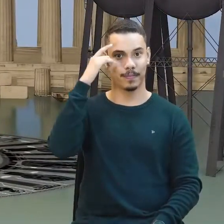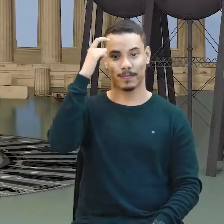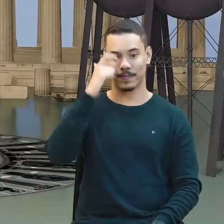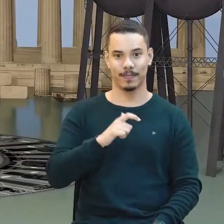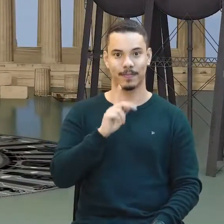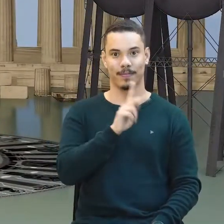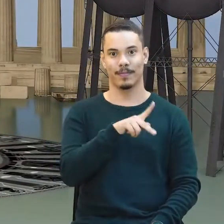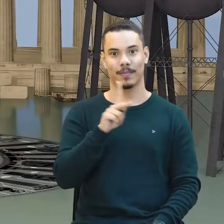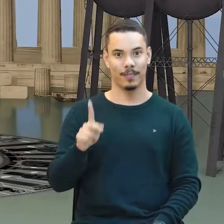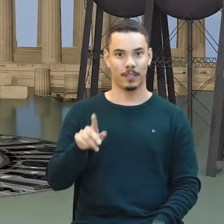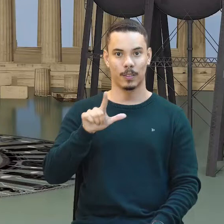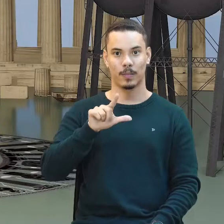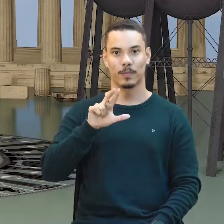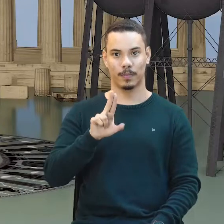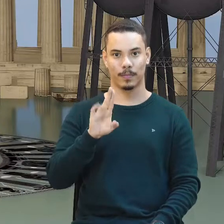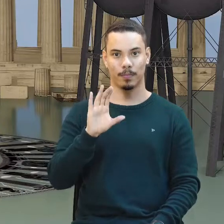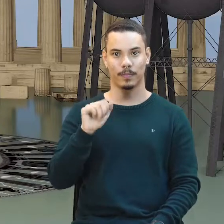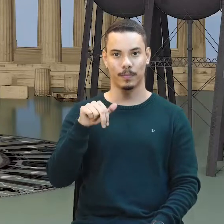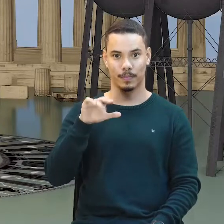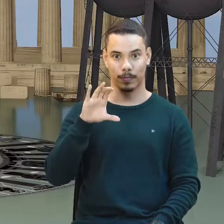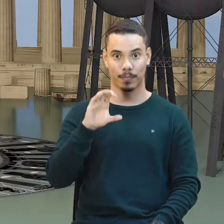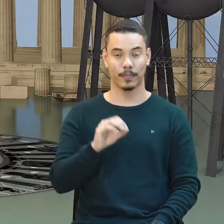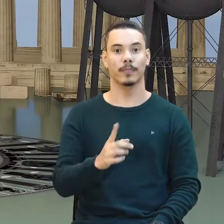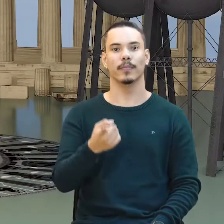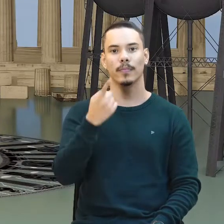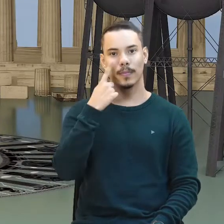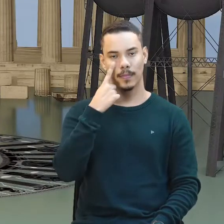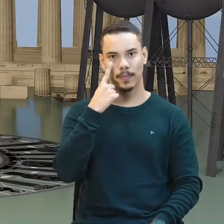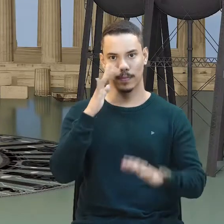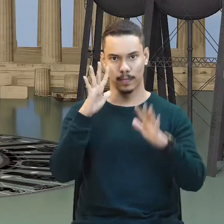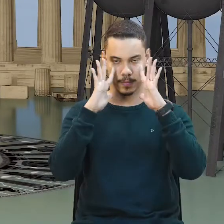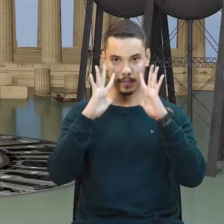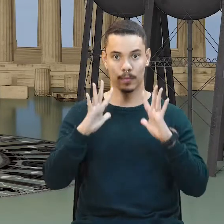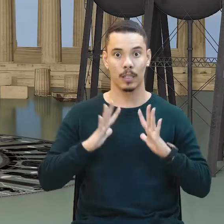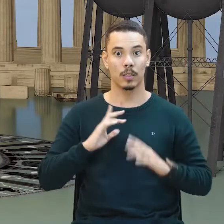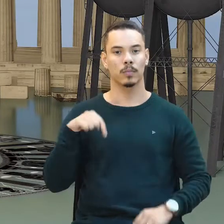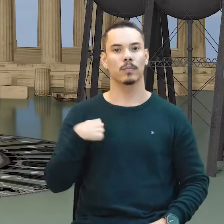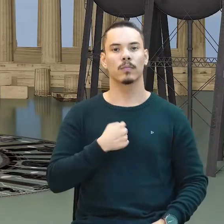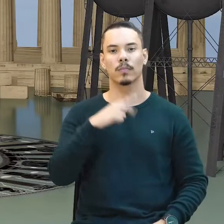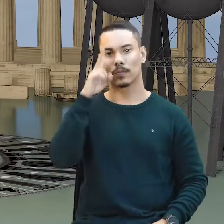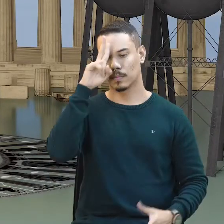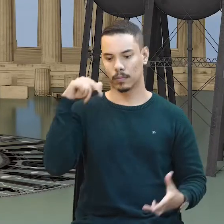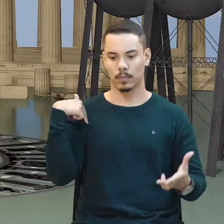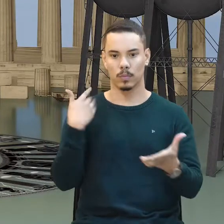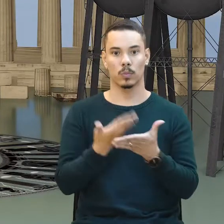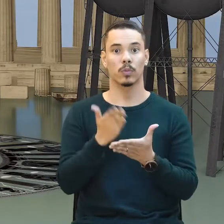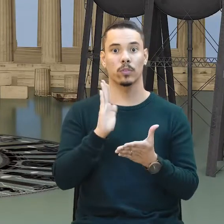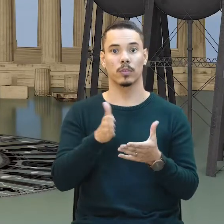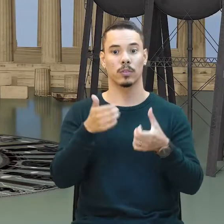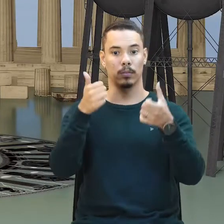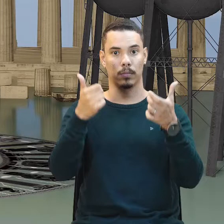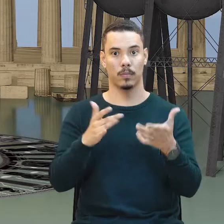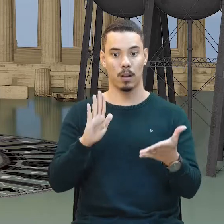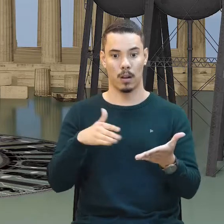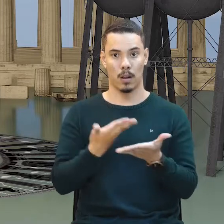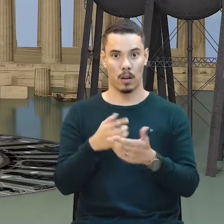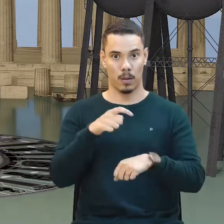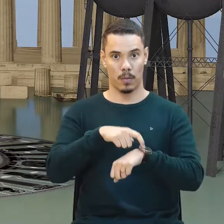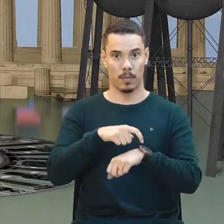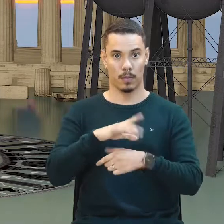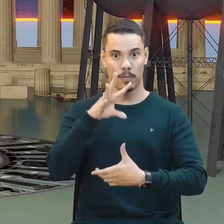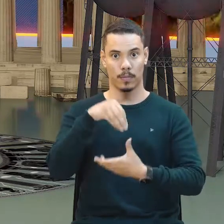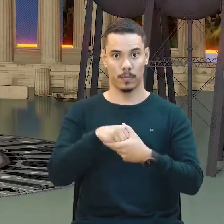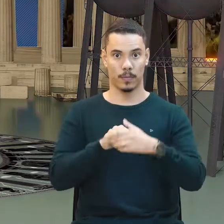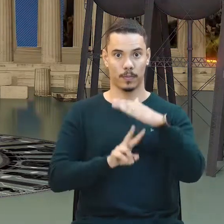professor Luciano e olha só, pessoal, vamos recapitular o que a gente já viu até o momento, dentro da unidade 2.